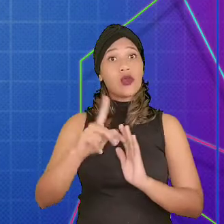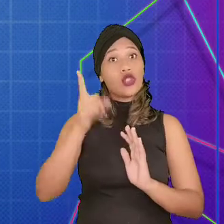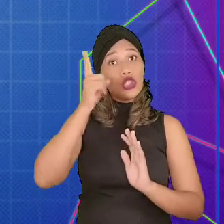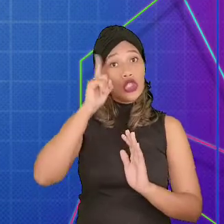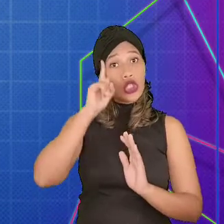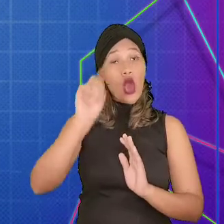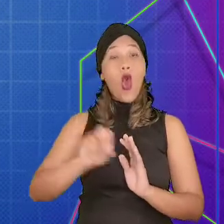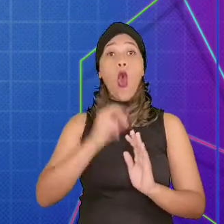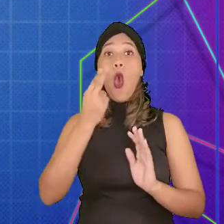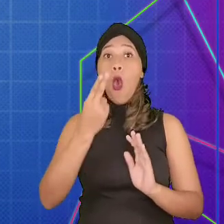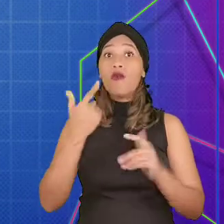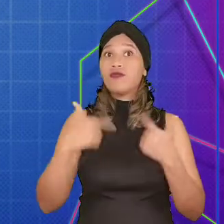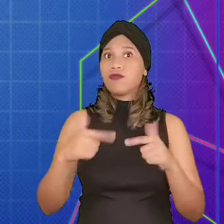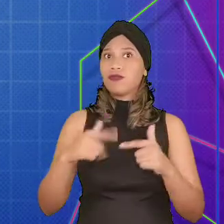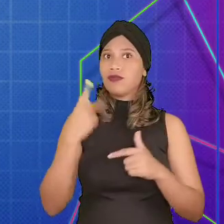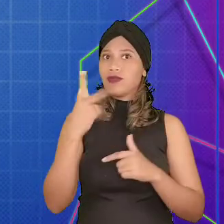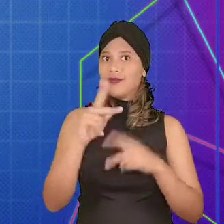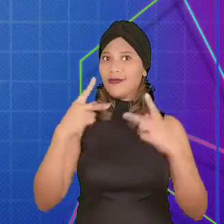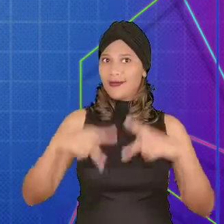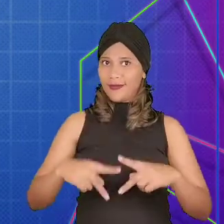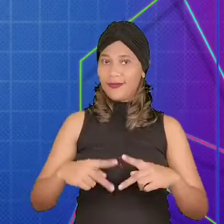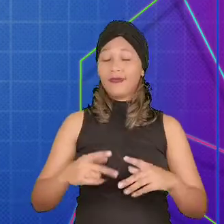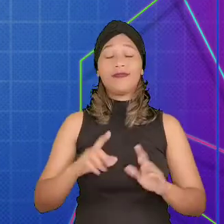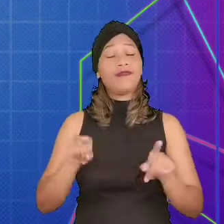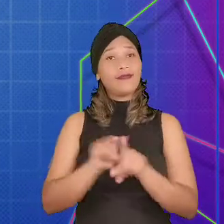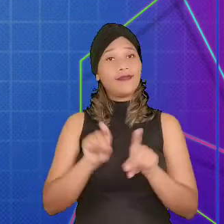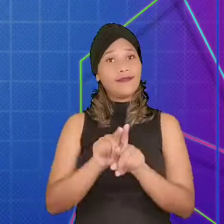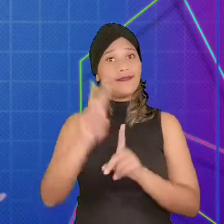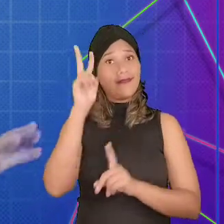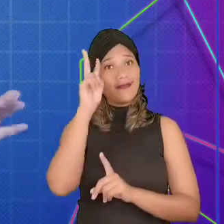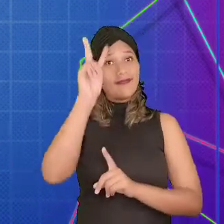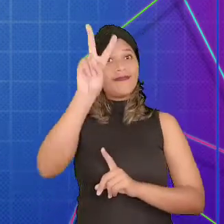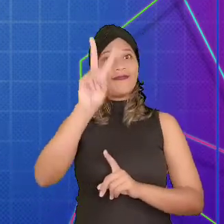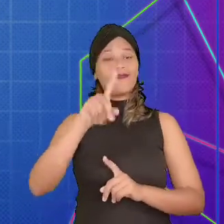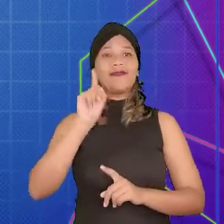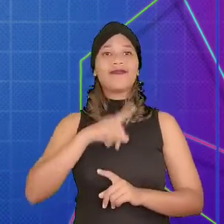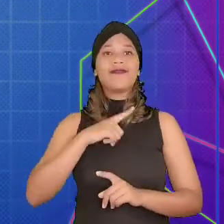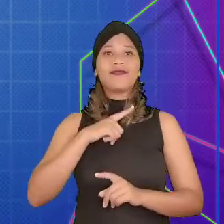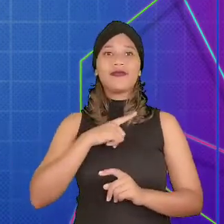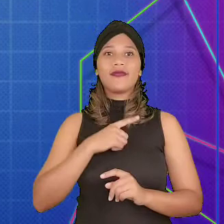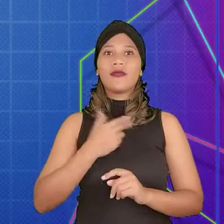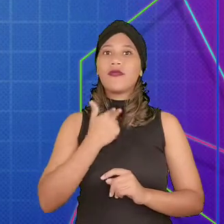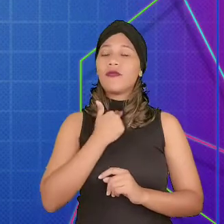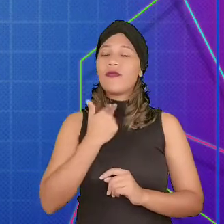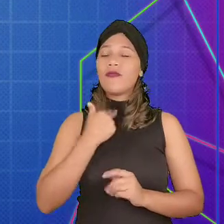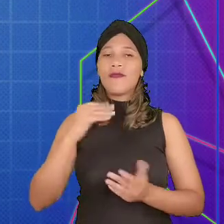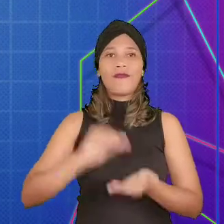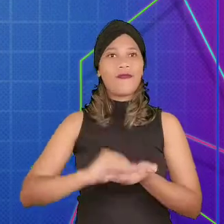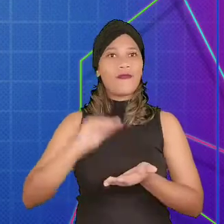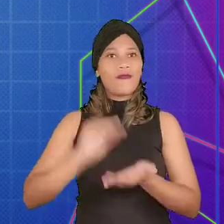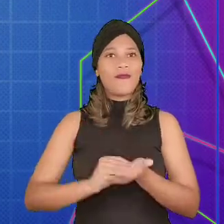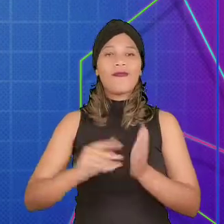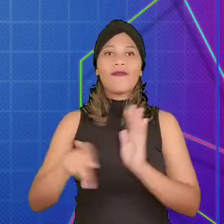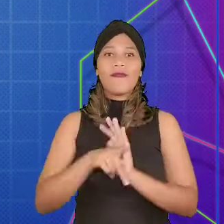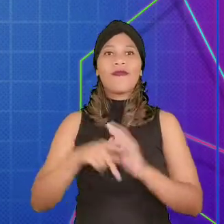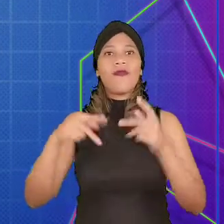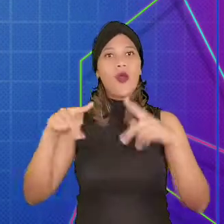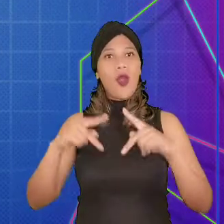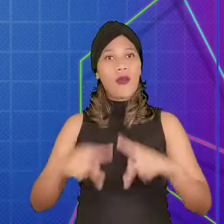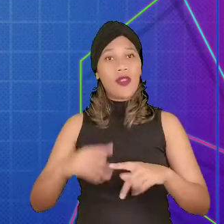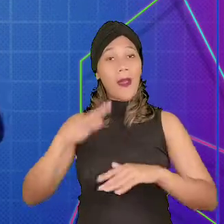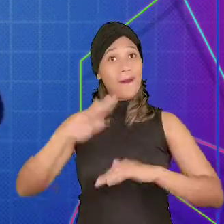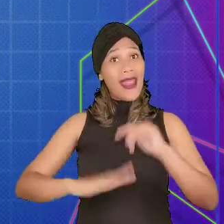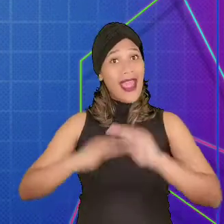dia a dia ou do seu trabalho de programador. Vale ressaltar que é uma habilidade indispensável para o programador.